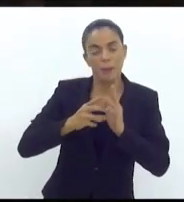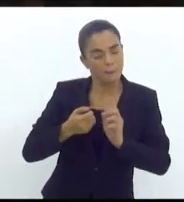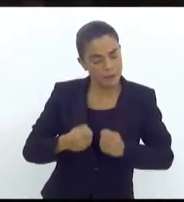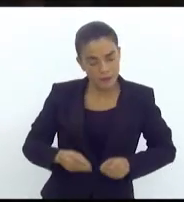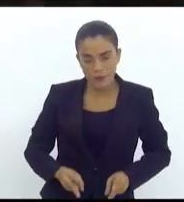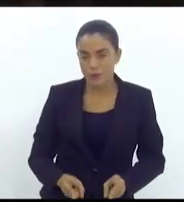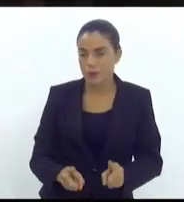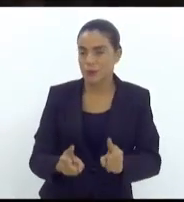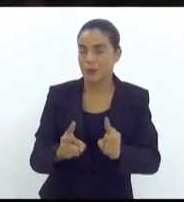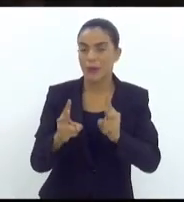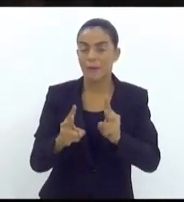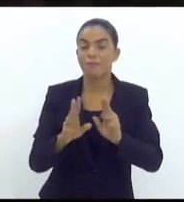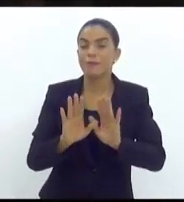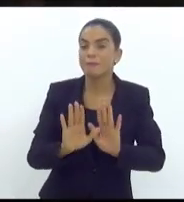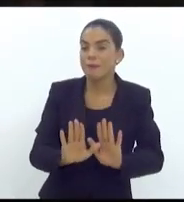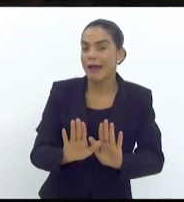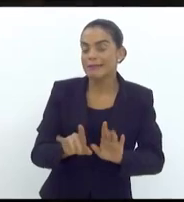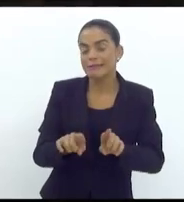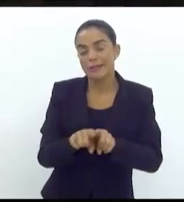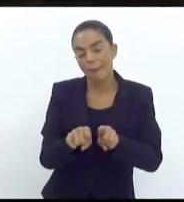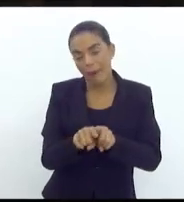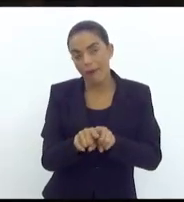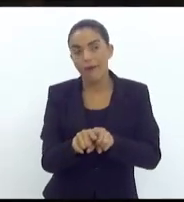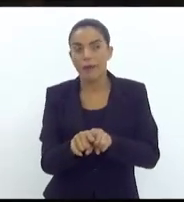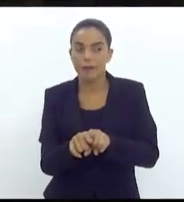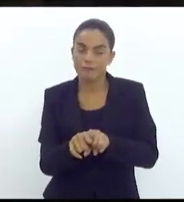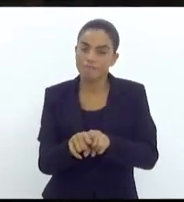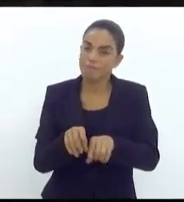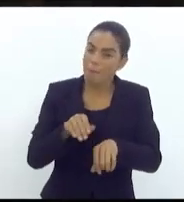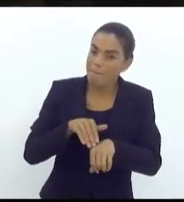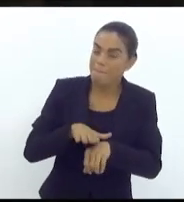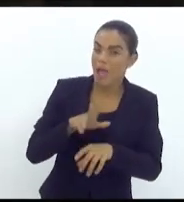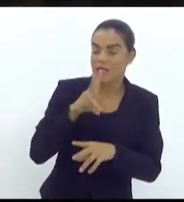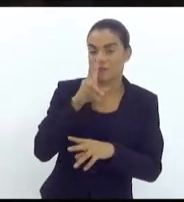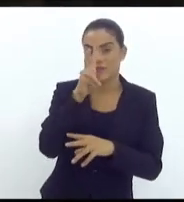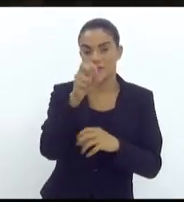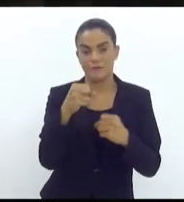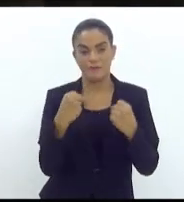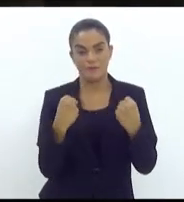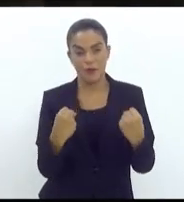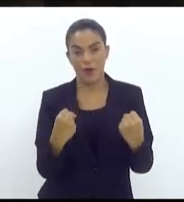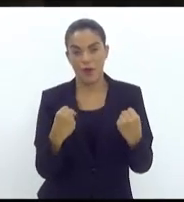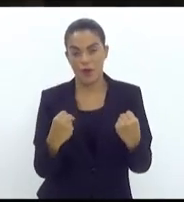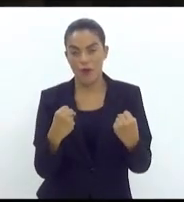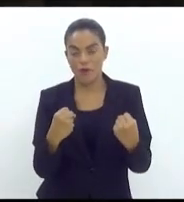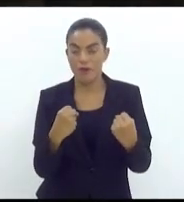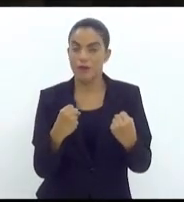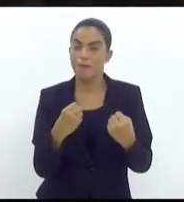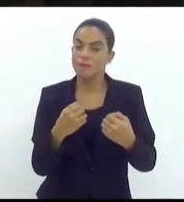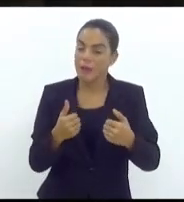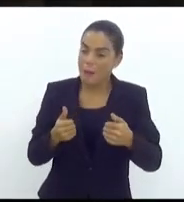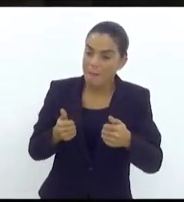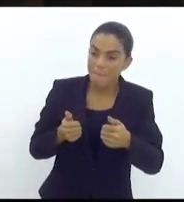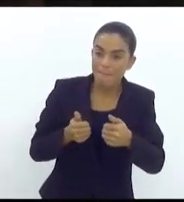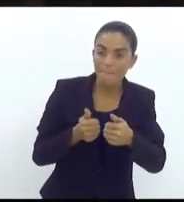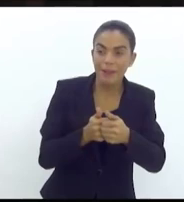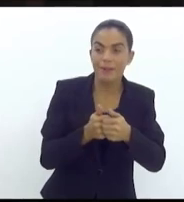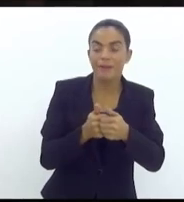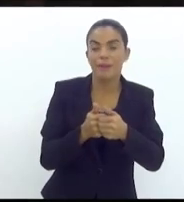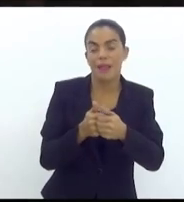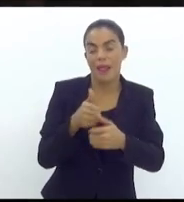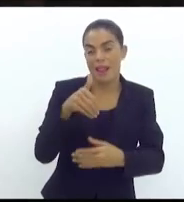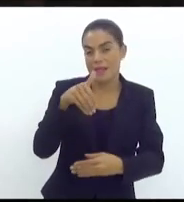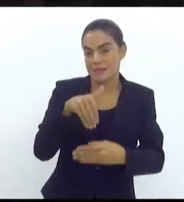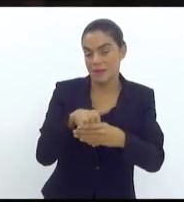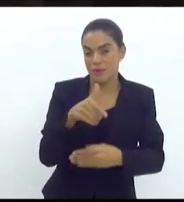e possivelmente vai ficar mais forte ainda ao se aproximar as eleições de